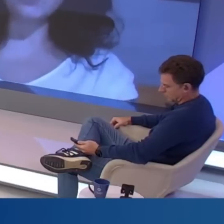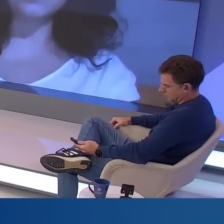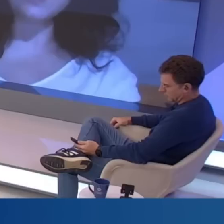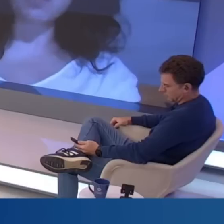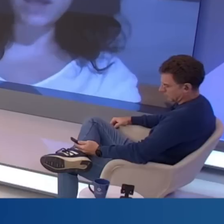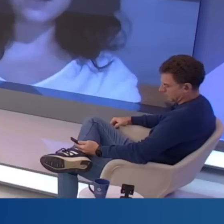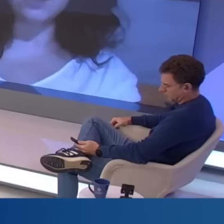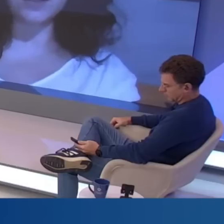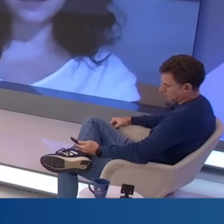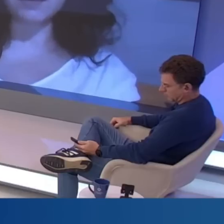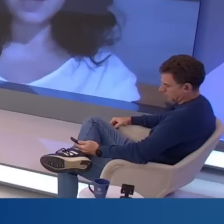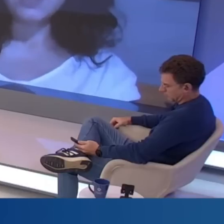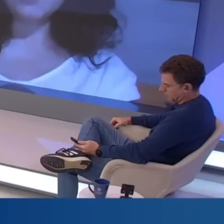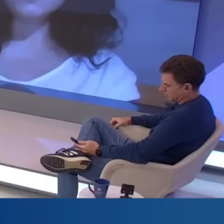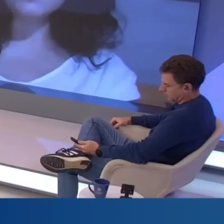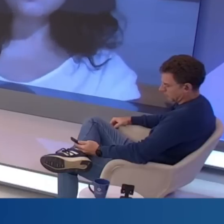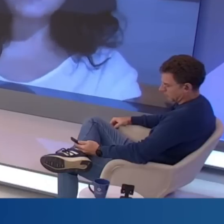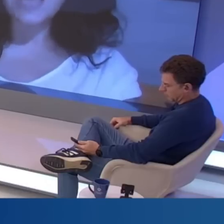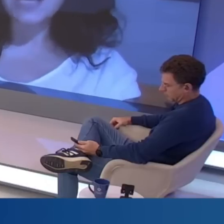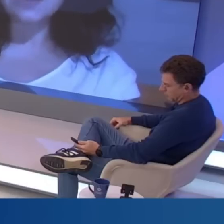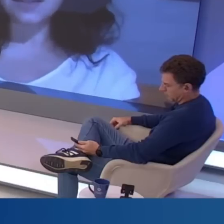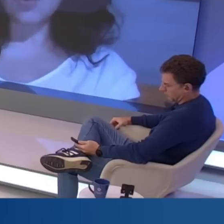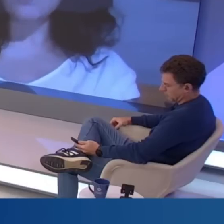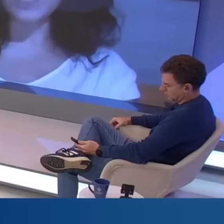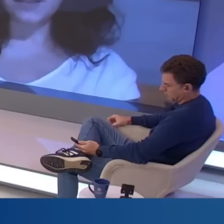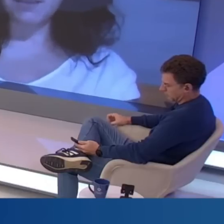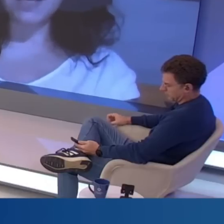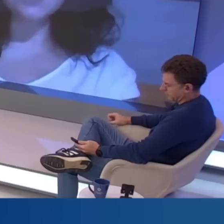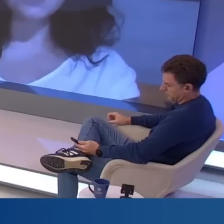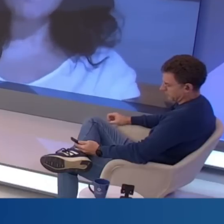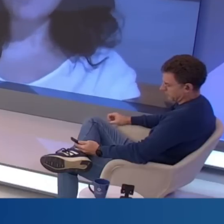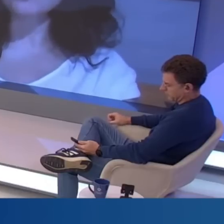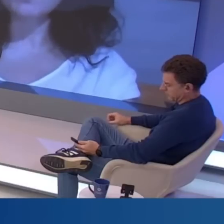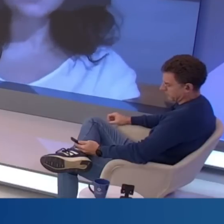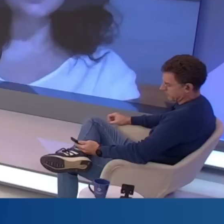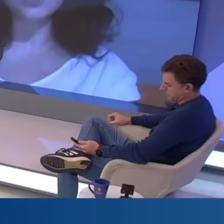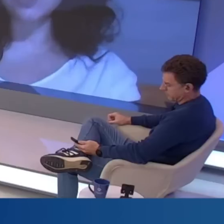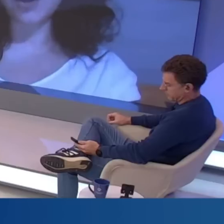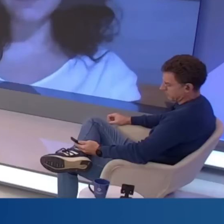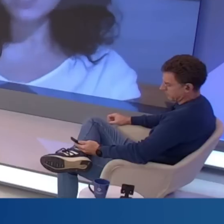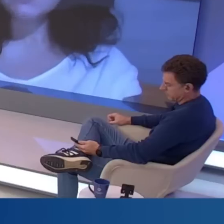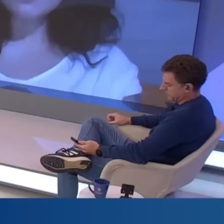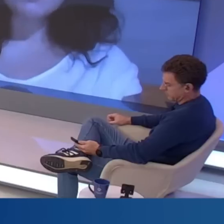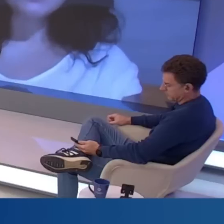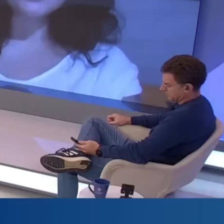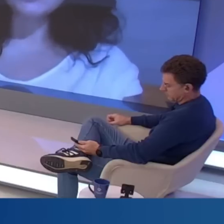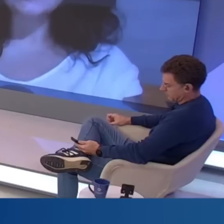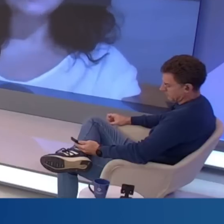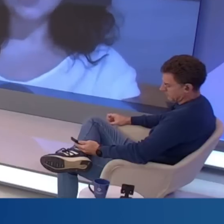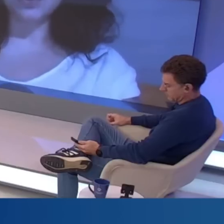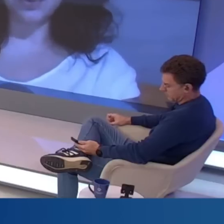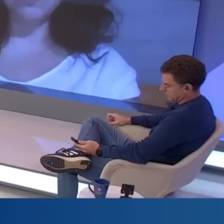financeiro dessa moeda em circulação? Então, precisa de uma análise concreta, uma análise que não pode prescindir da história. E veja, não existe